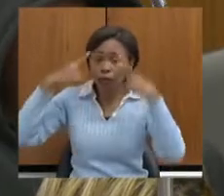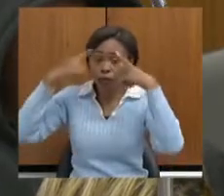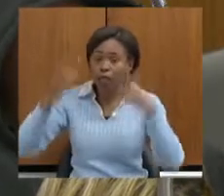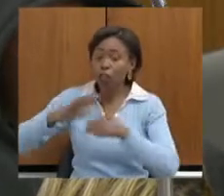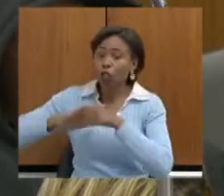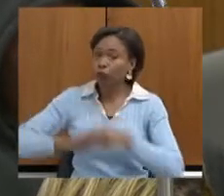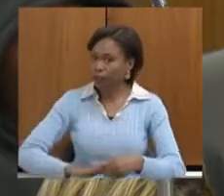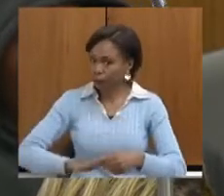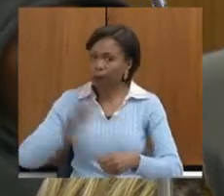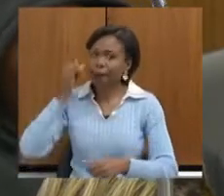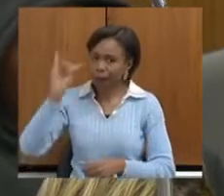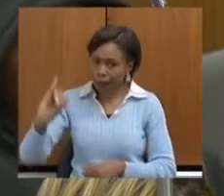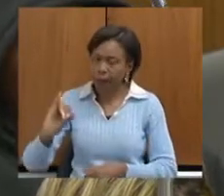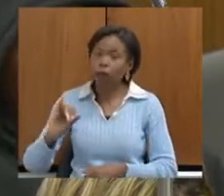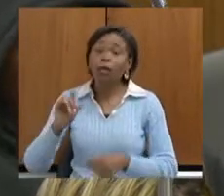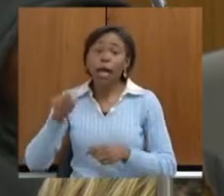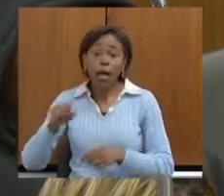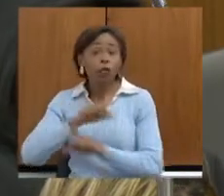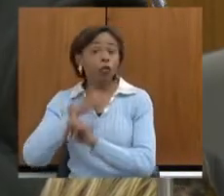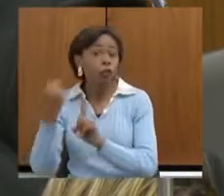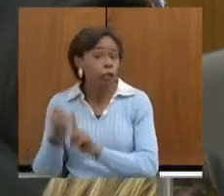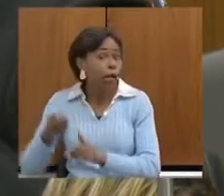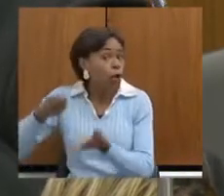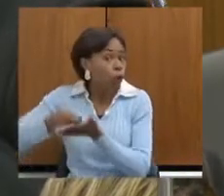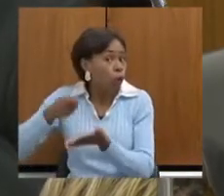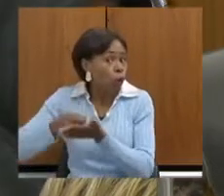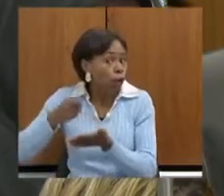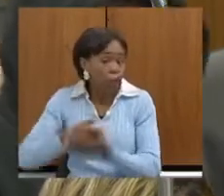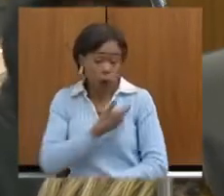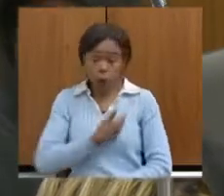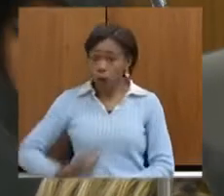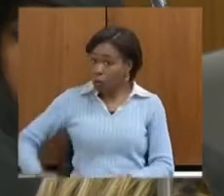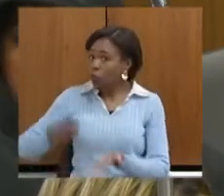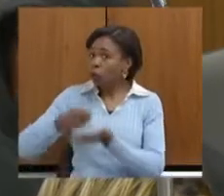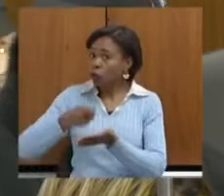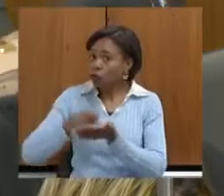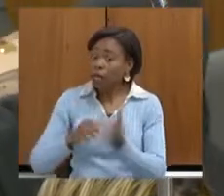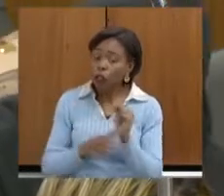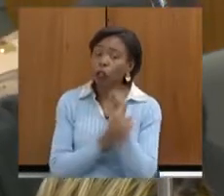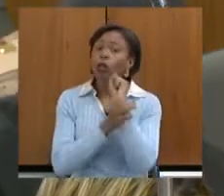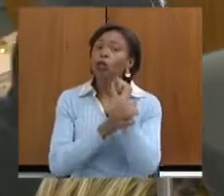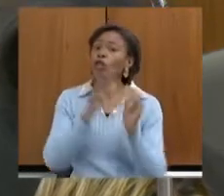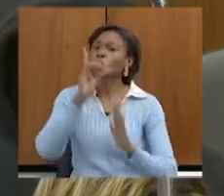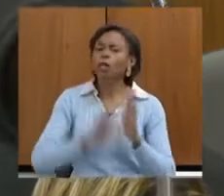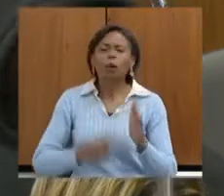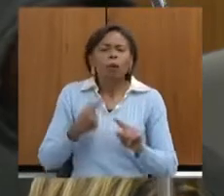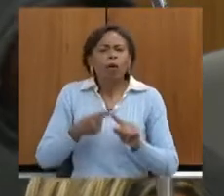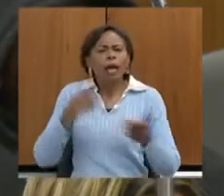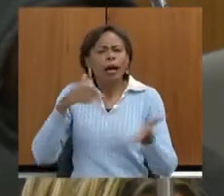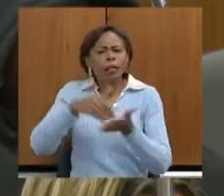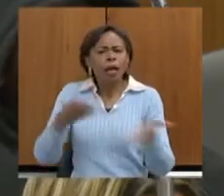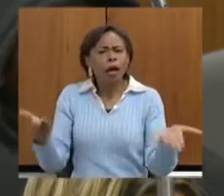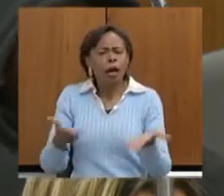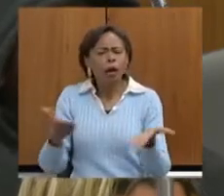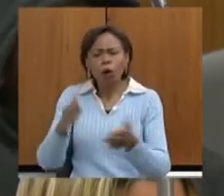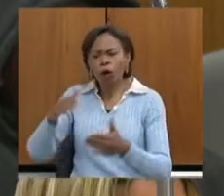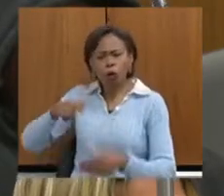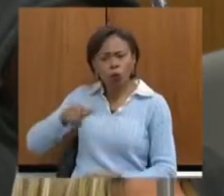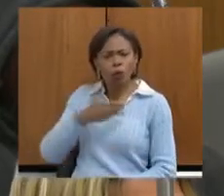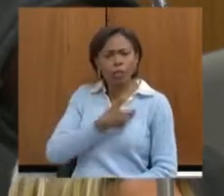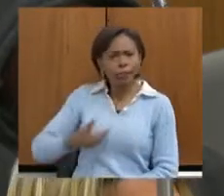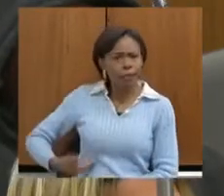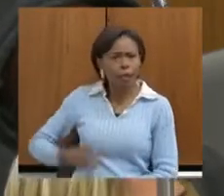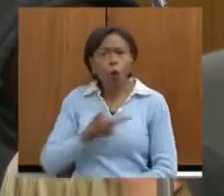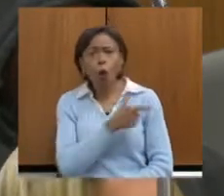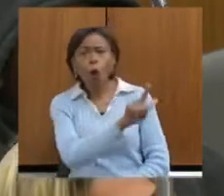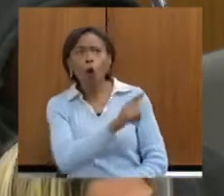opressão se é dever da sociedade e do Estado assegurar nossos direitos porque até agora é o estado ou qualquer